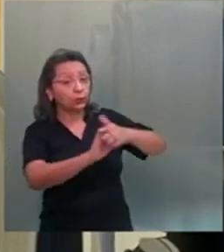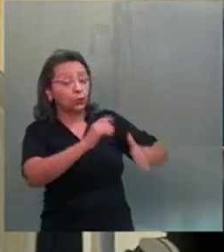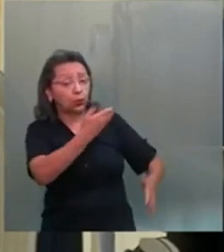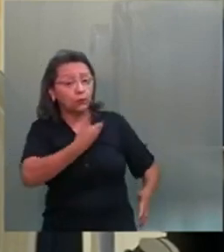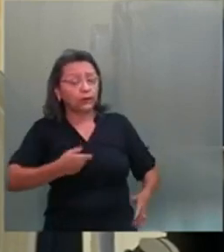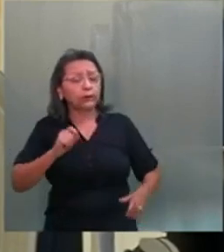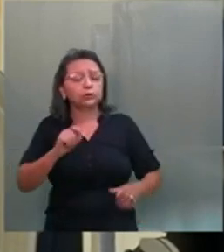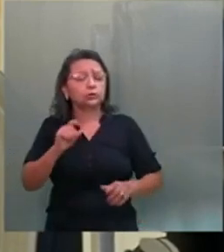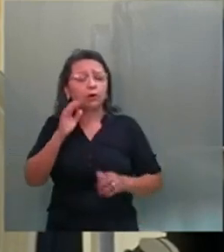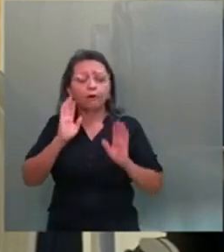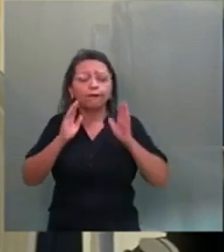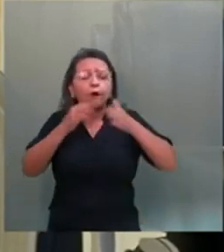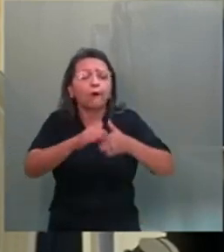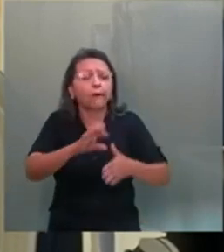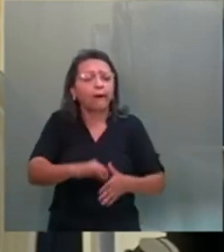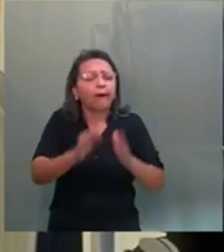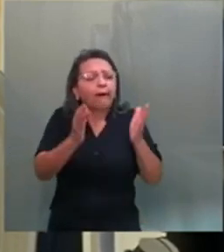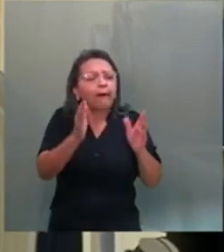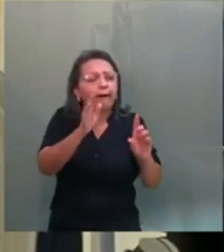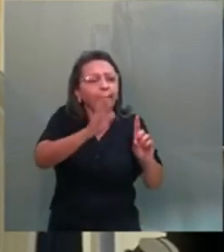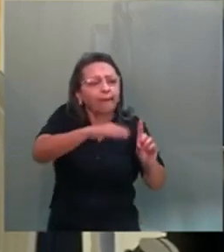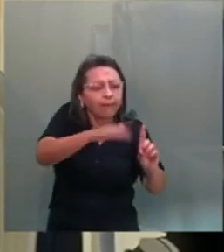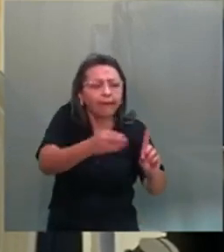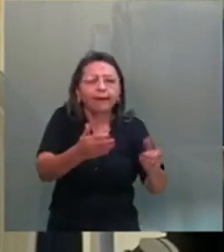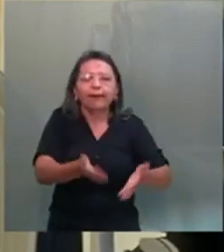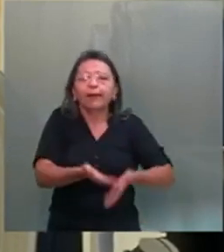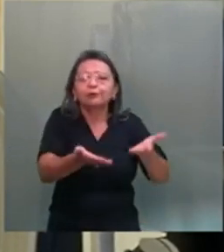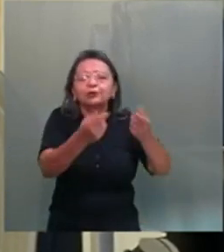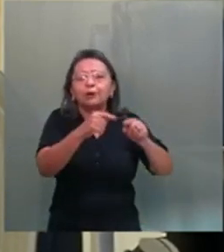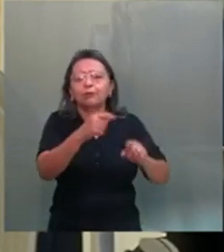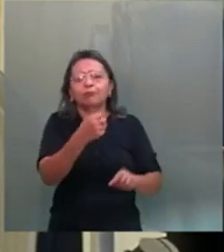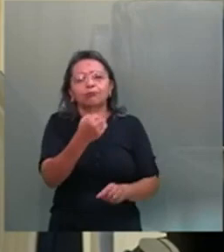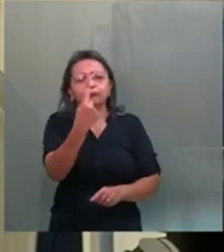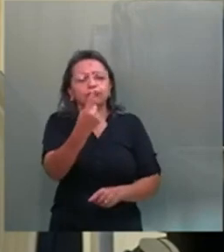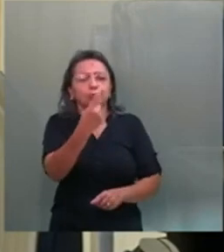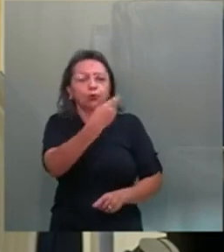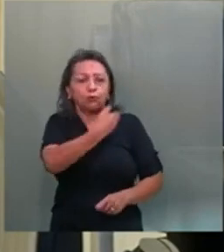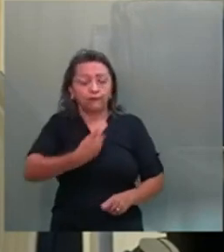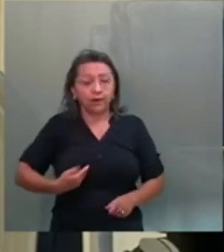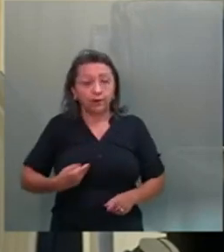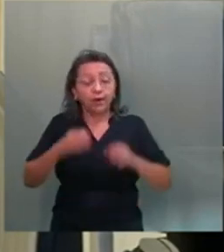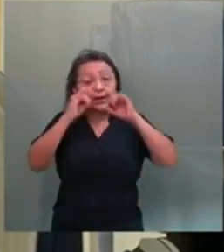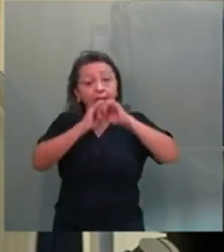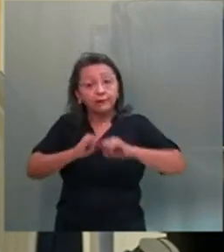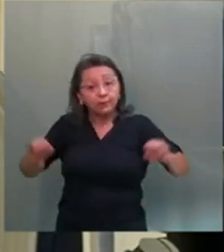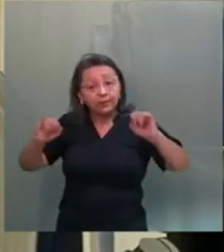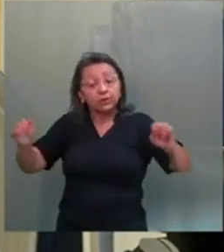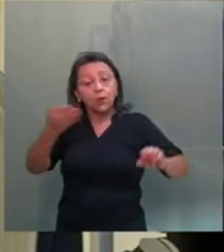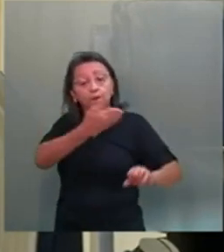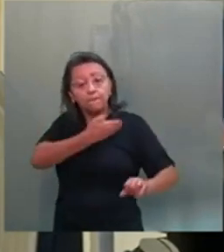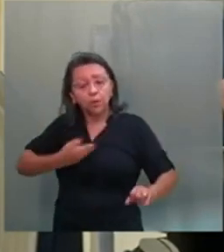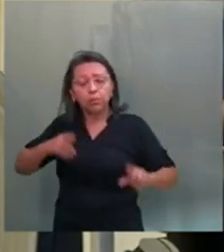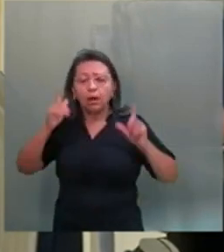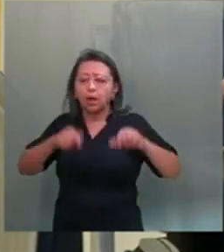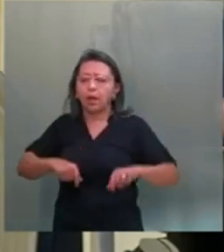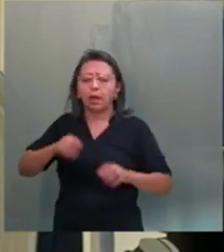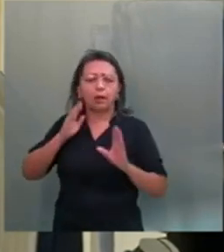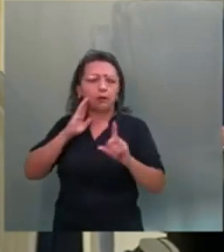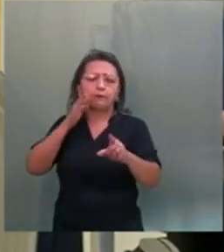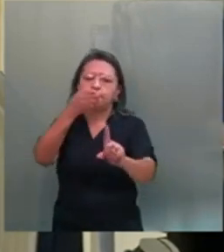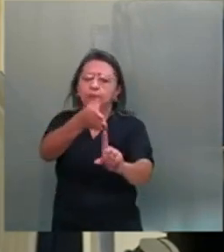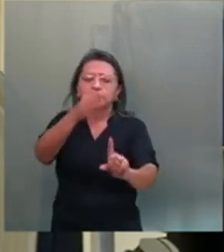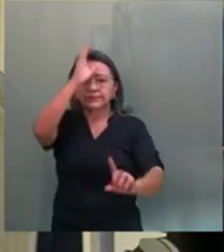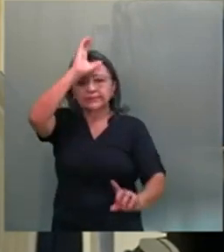elogiar e divulgar um determinado governo. A informação pública, não. A informação pública é o cidadão em primeiro